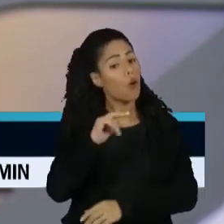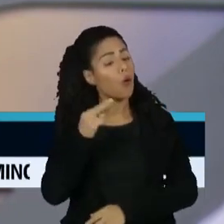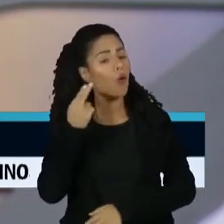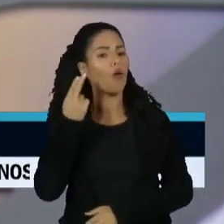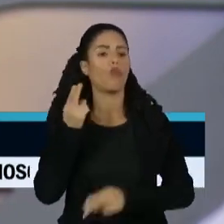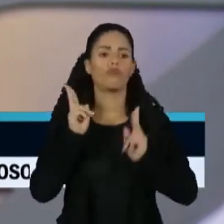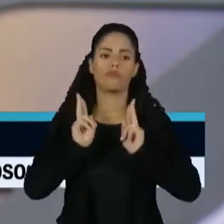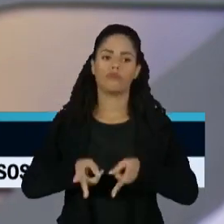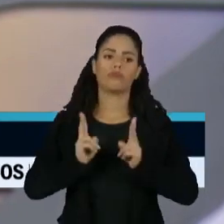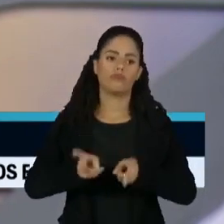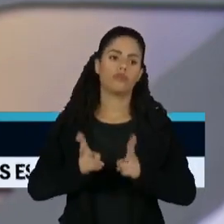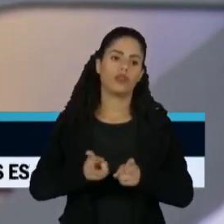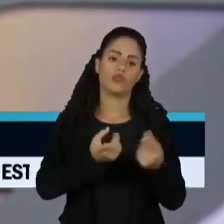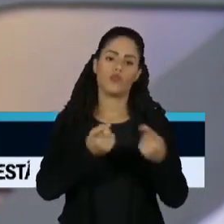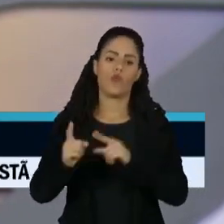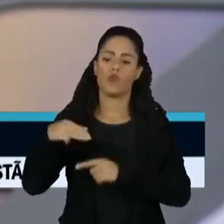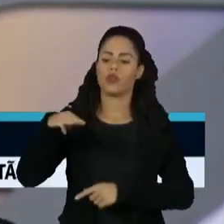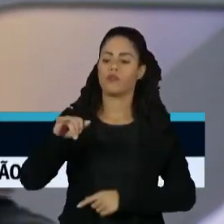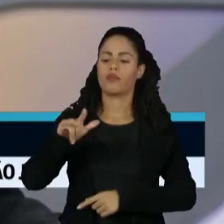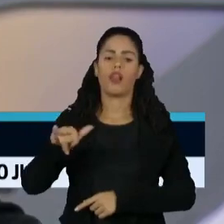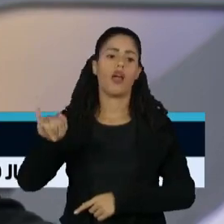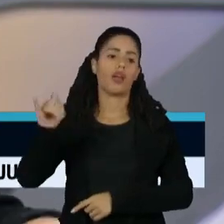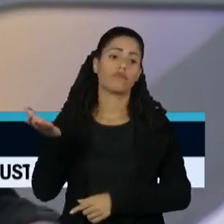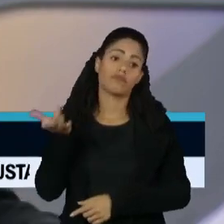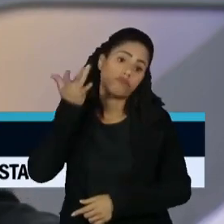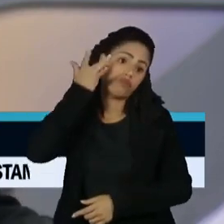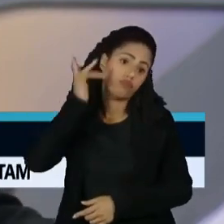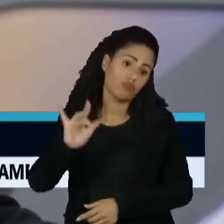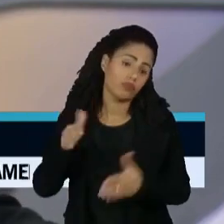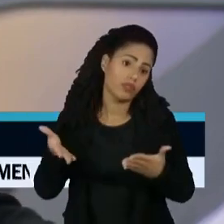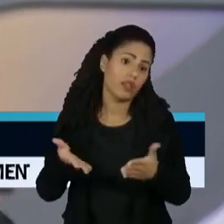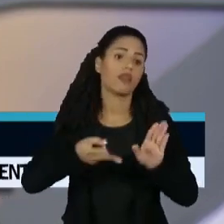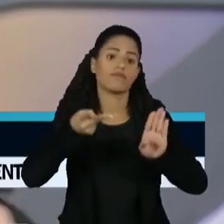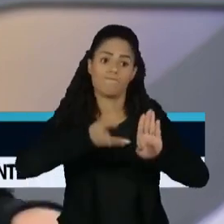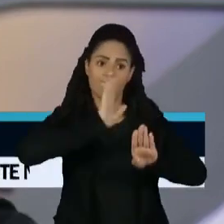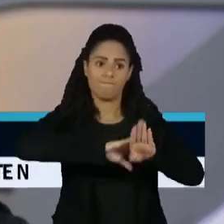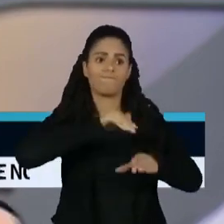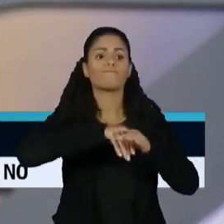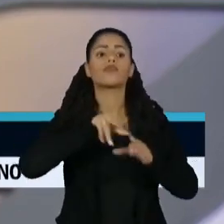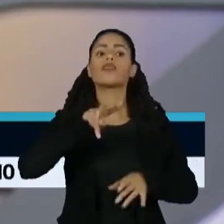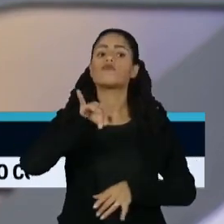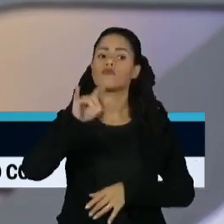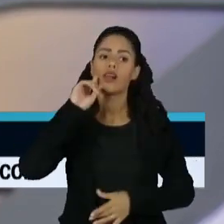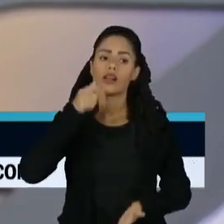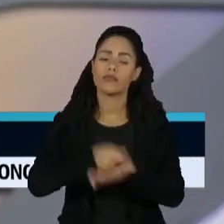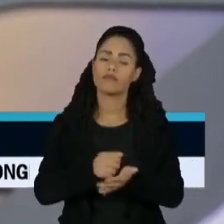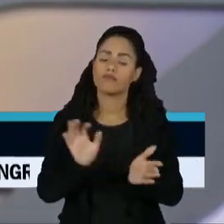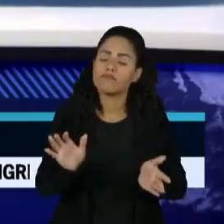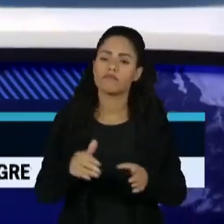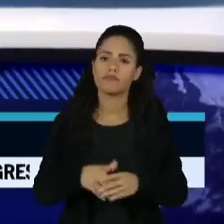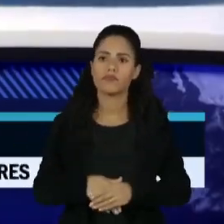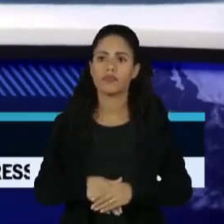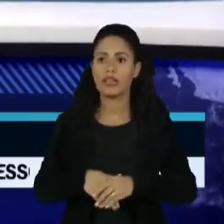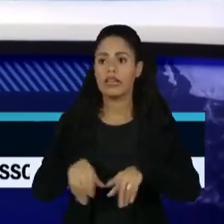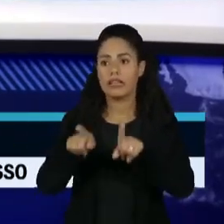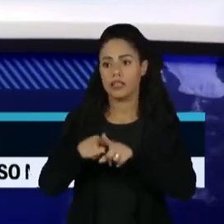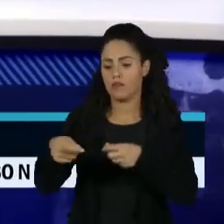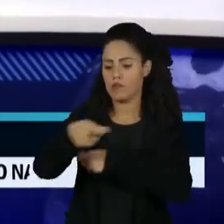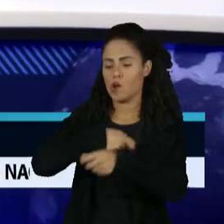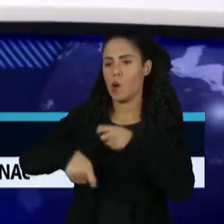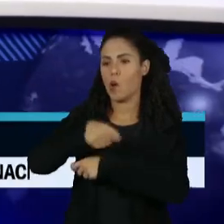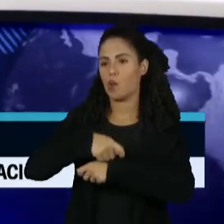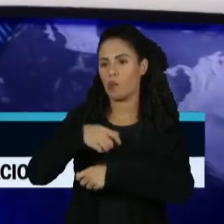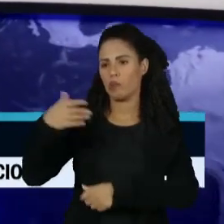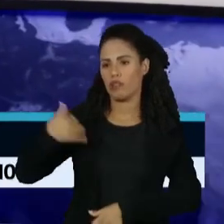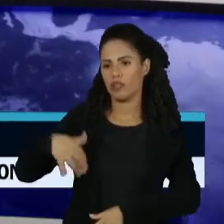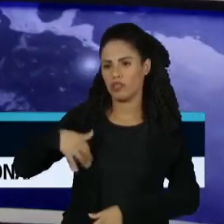um voto anti-Milei. Isso vai se definir nesses dois polos. E sabendo que a economia é o ponto fraco da